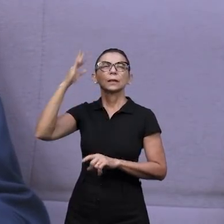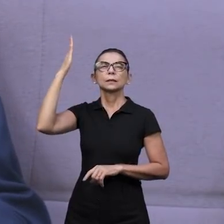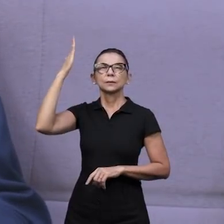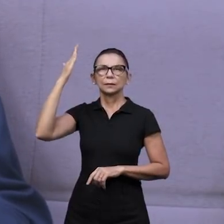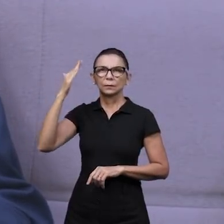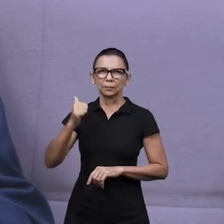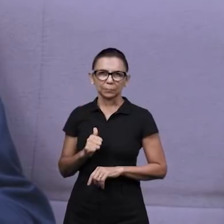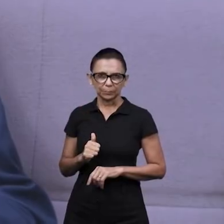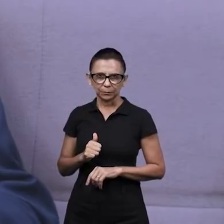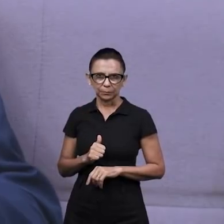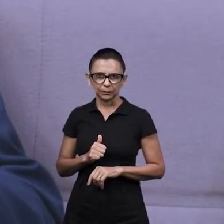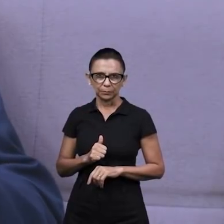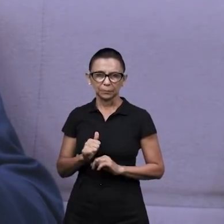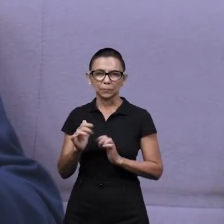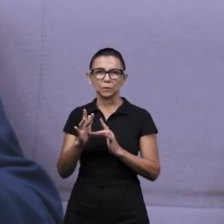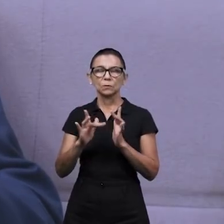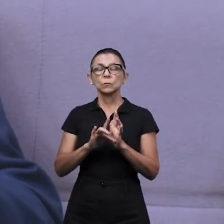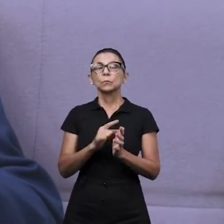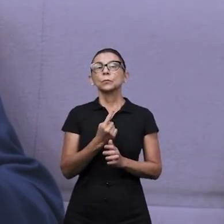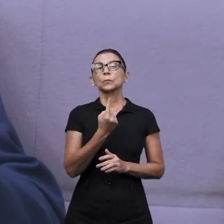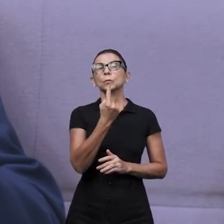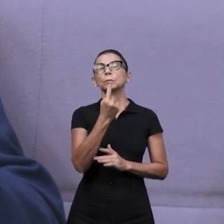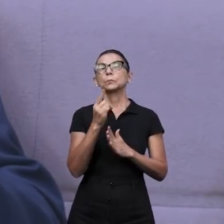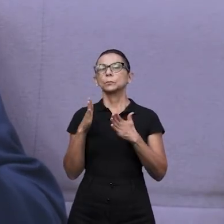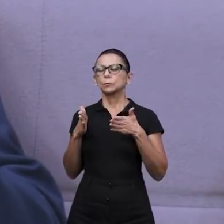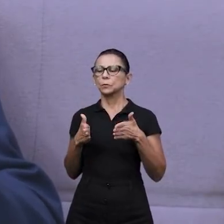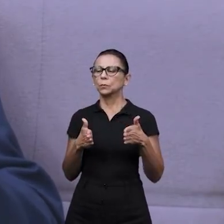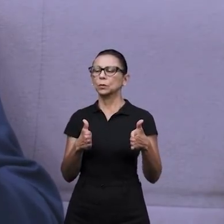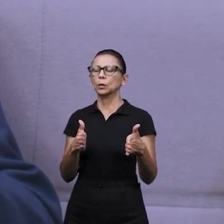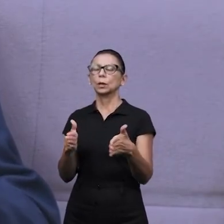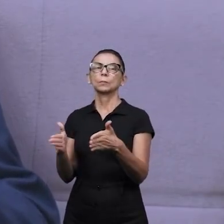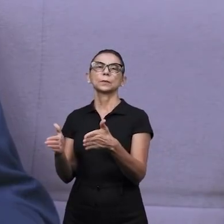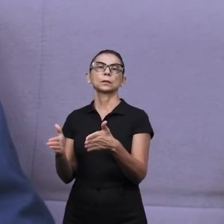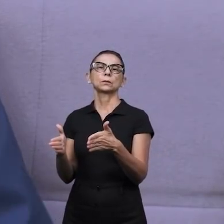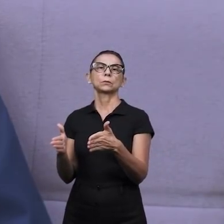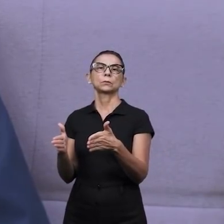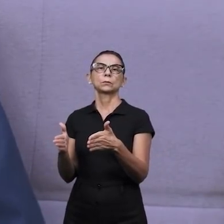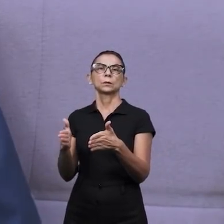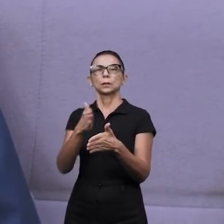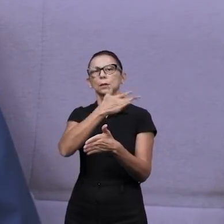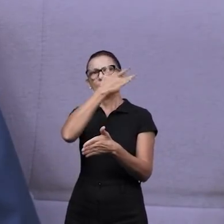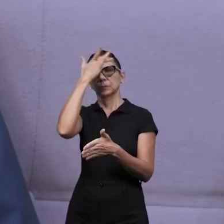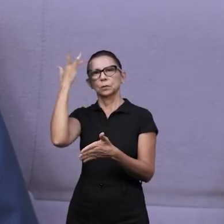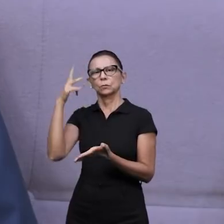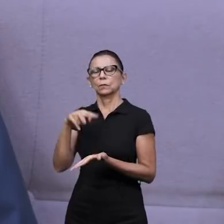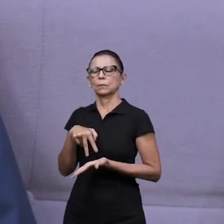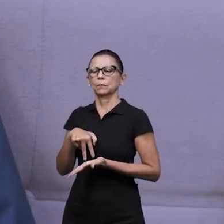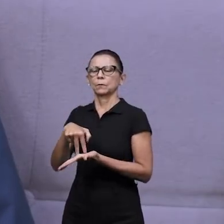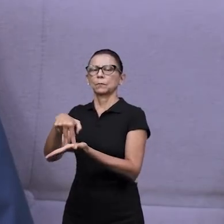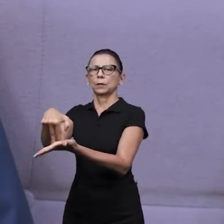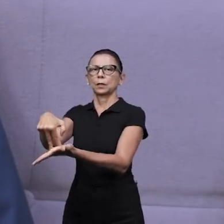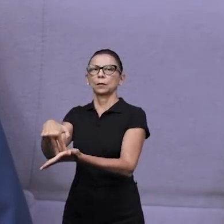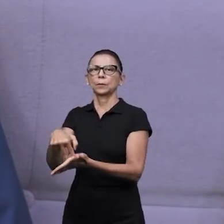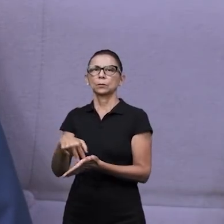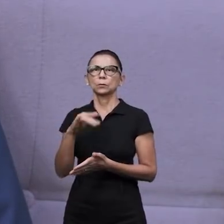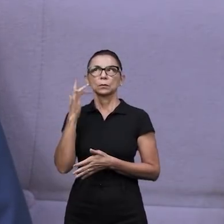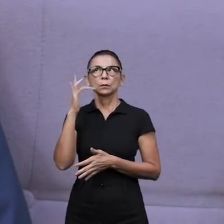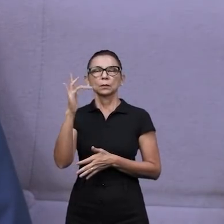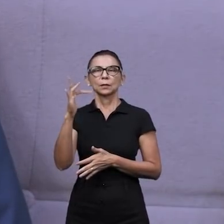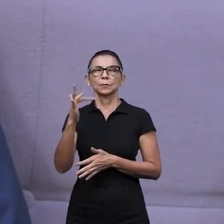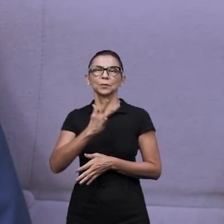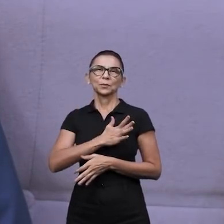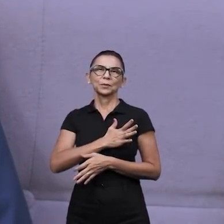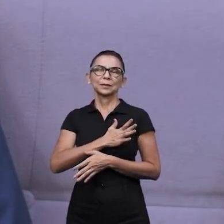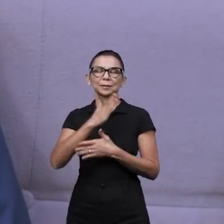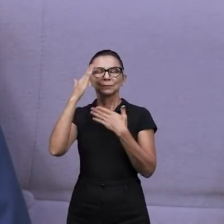caminho e anda e trilha neste caminho com temor e com gratidão no